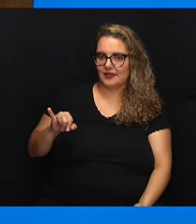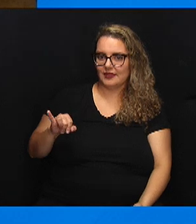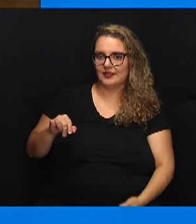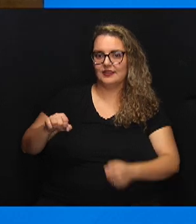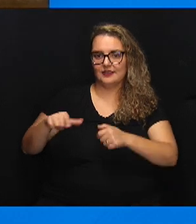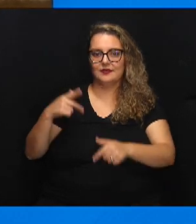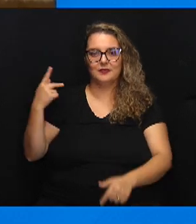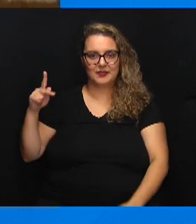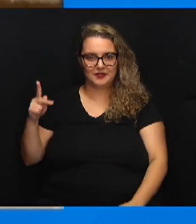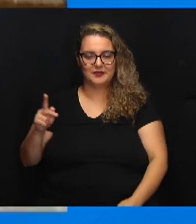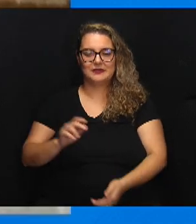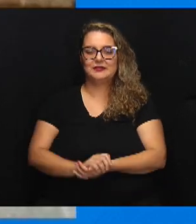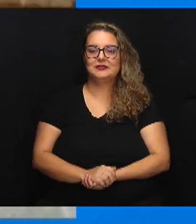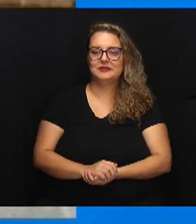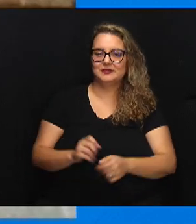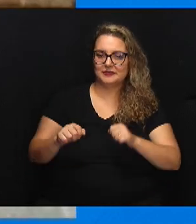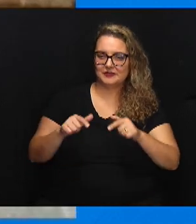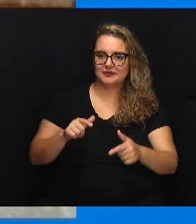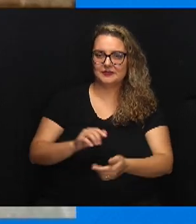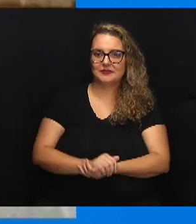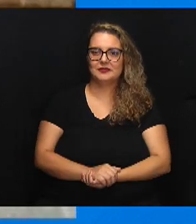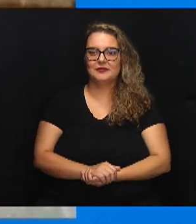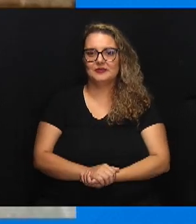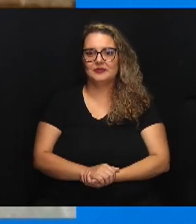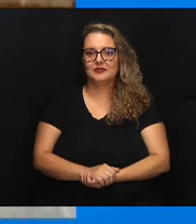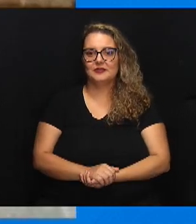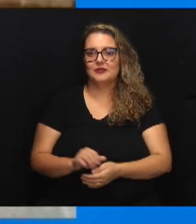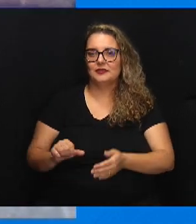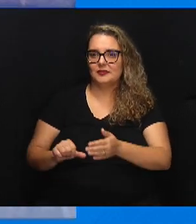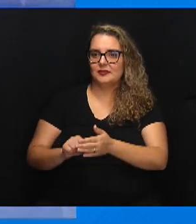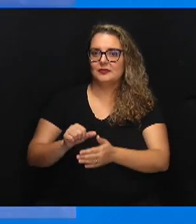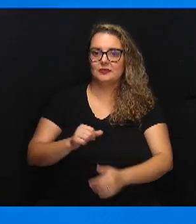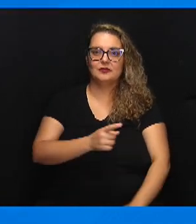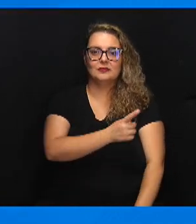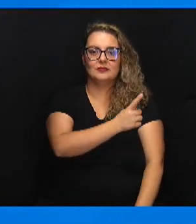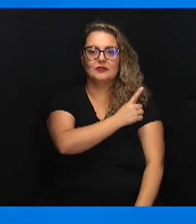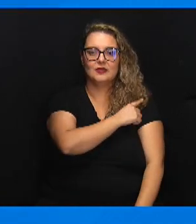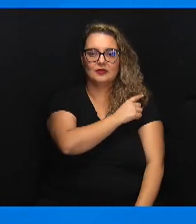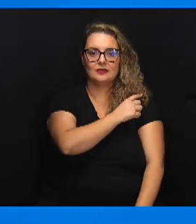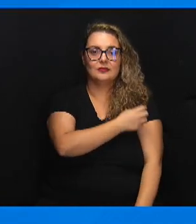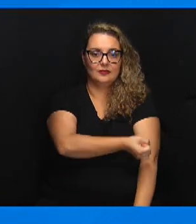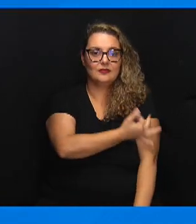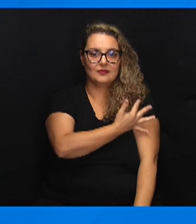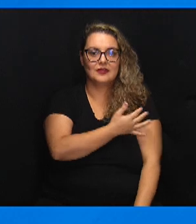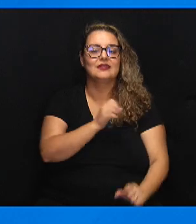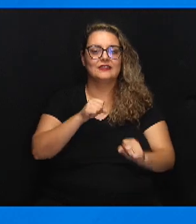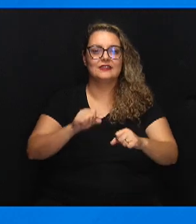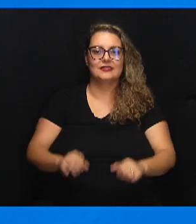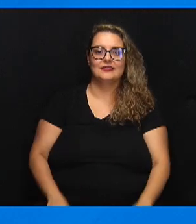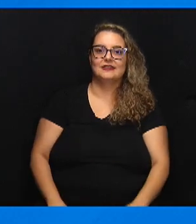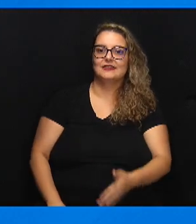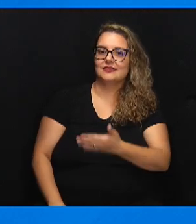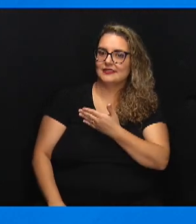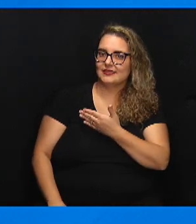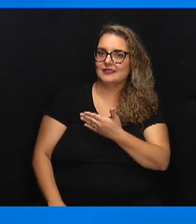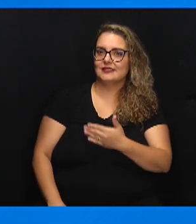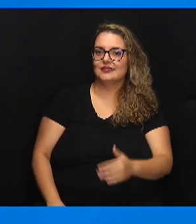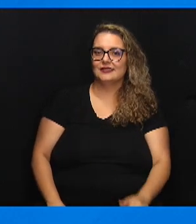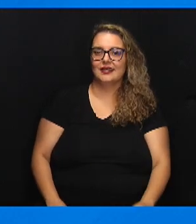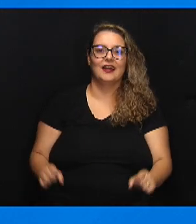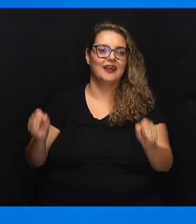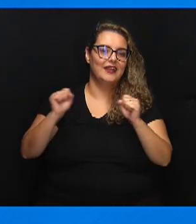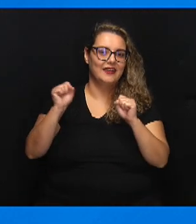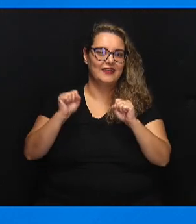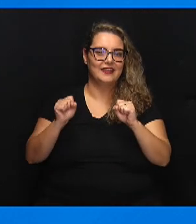dele. Ah, ele formou em Se formou no ensino fundamental. Fundamental, né? E aí? Essa foto eu adoro, que é